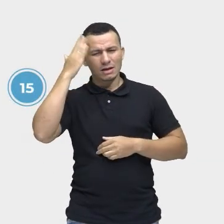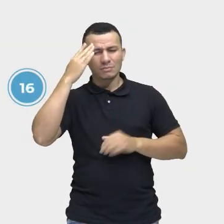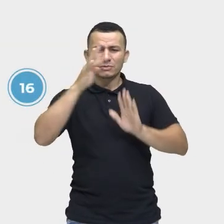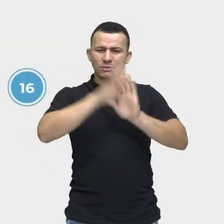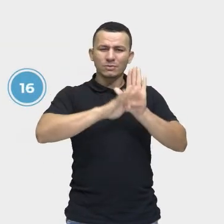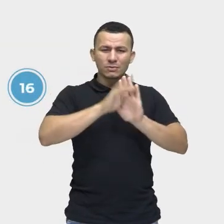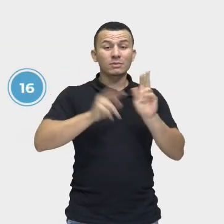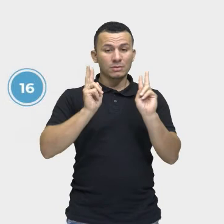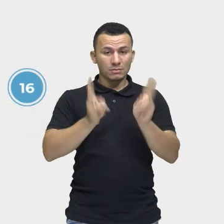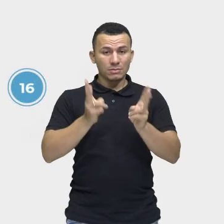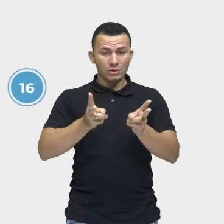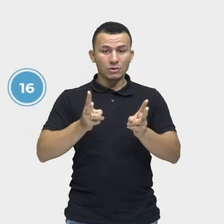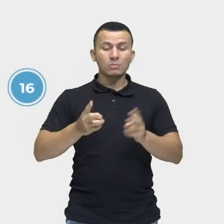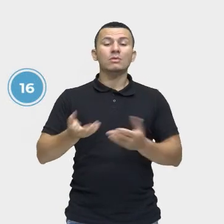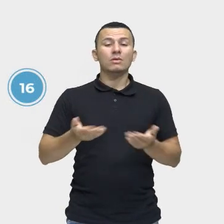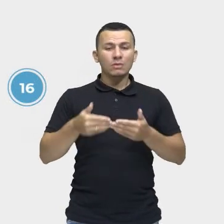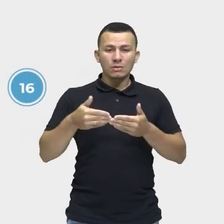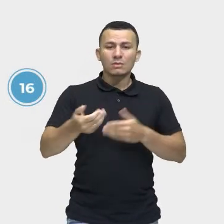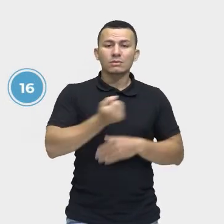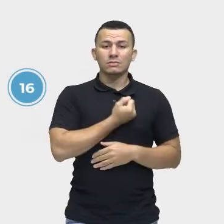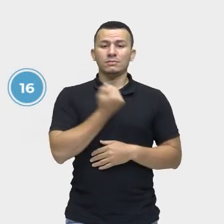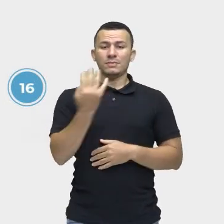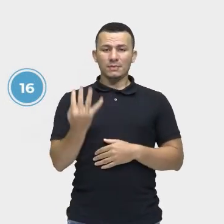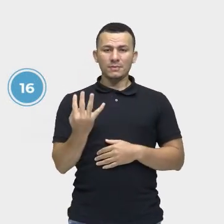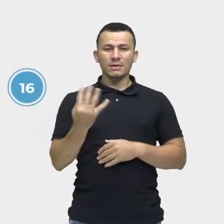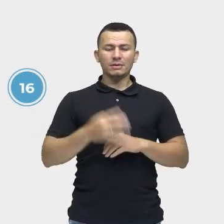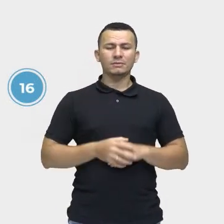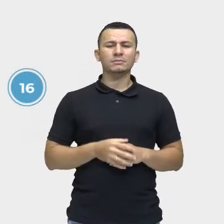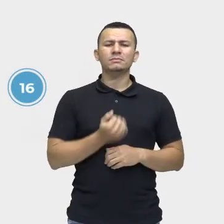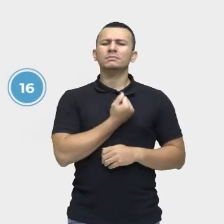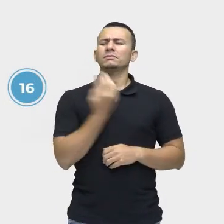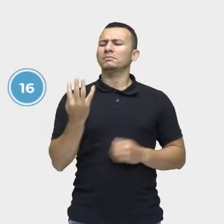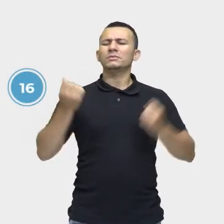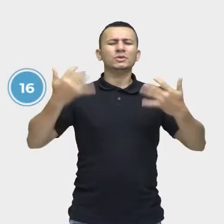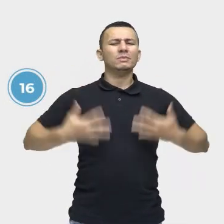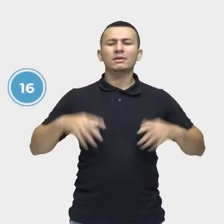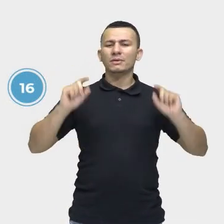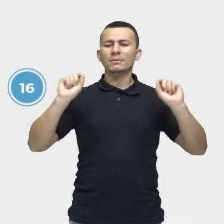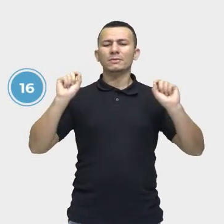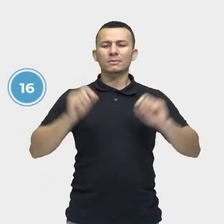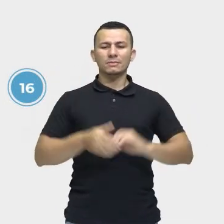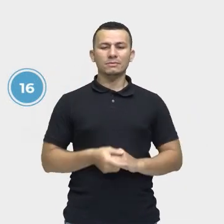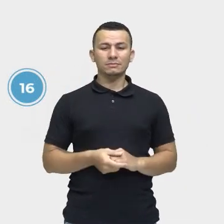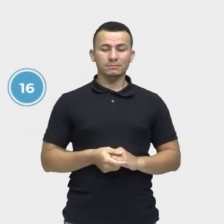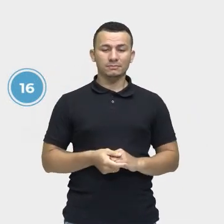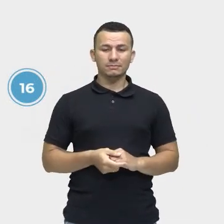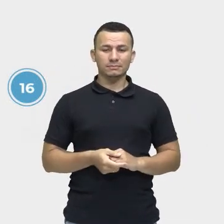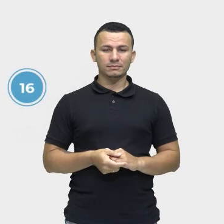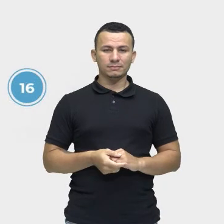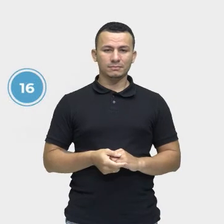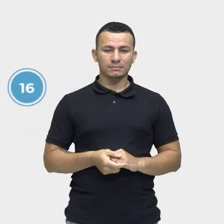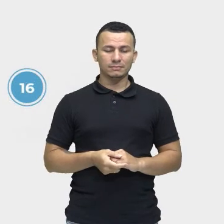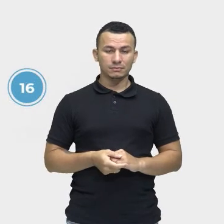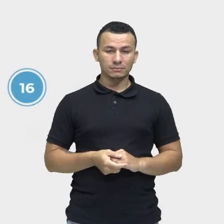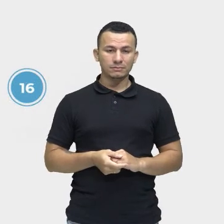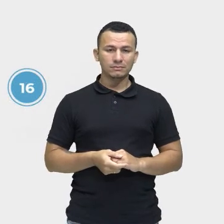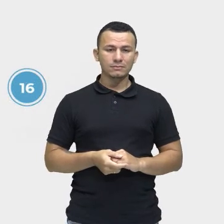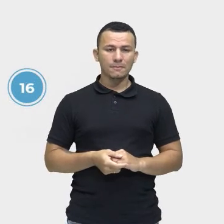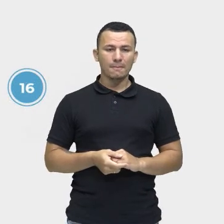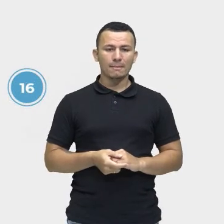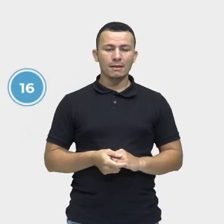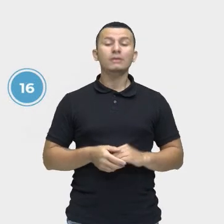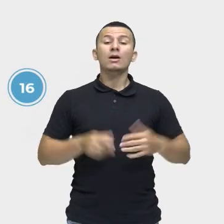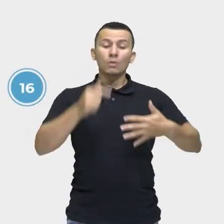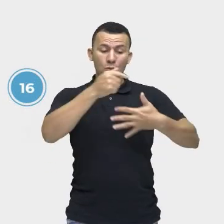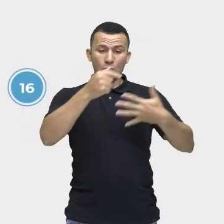e vamos para a nossa questão. O enunciado da nossa questão diz assim. Vamos lá. Que elemento